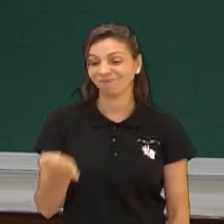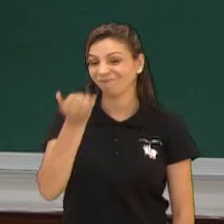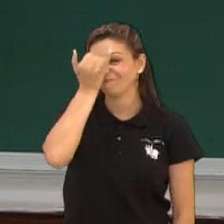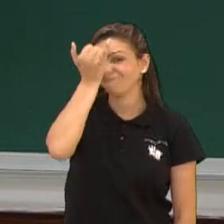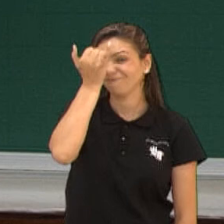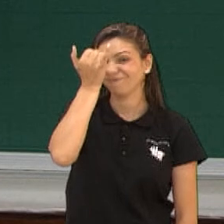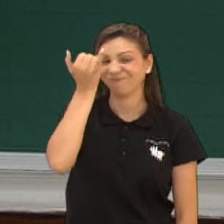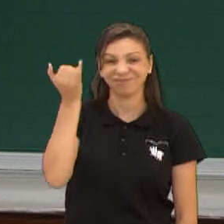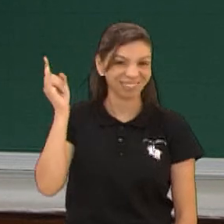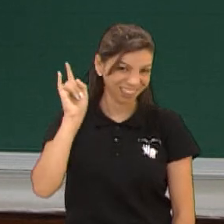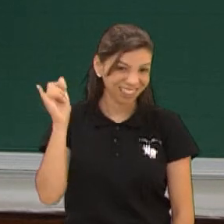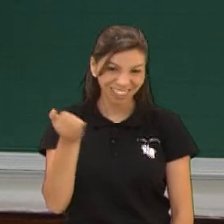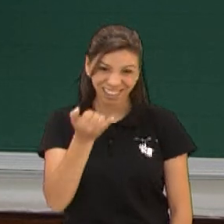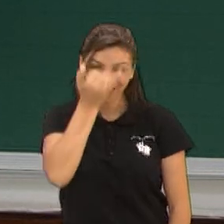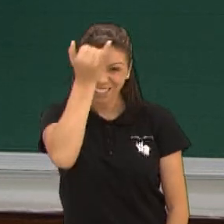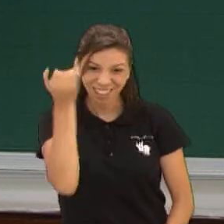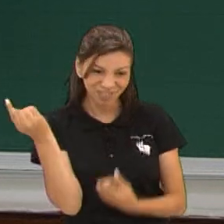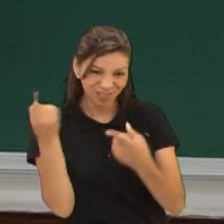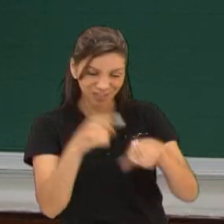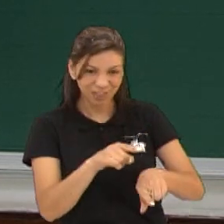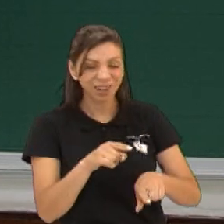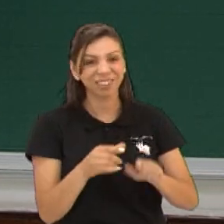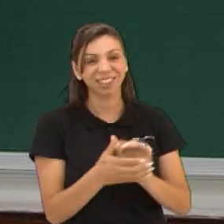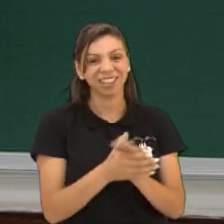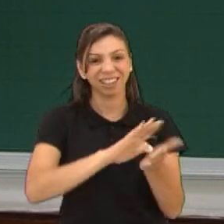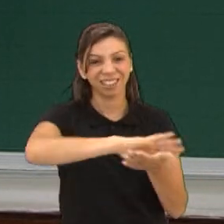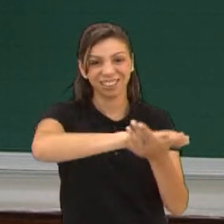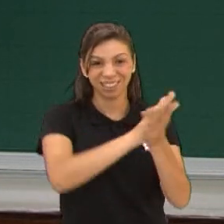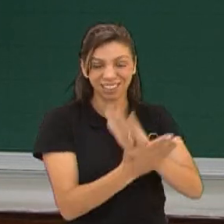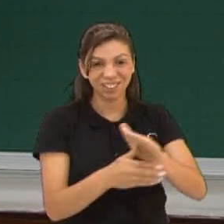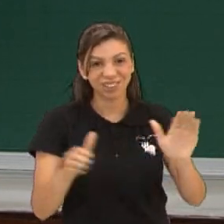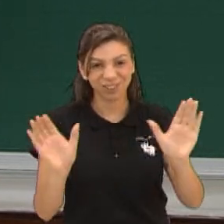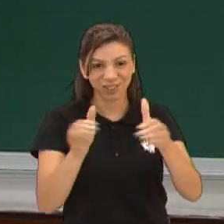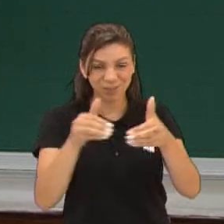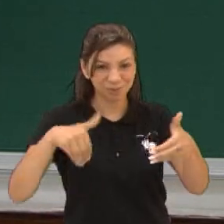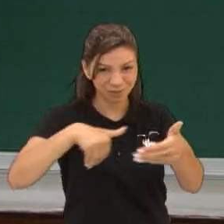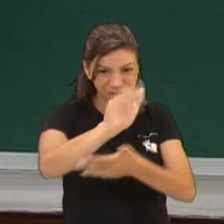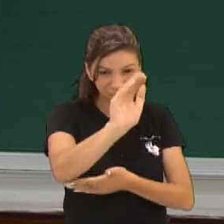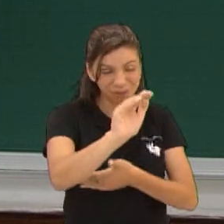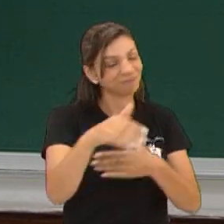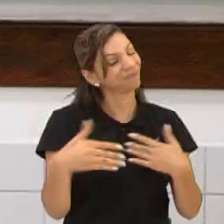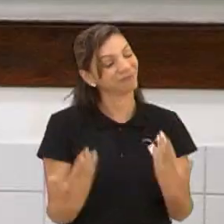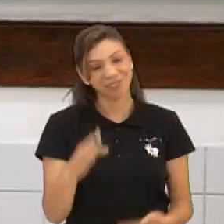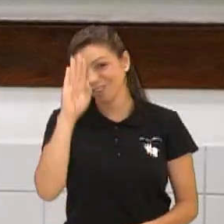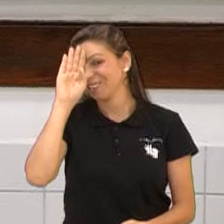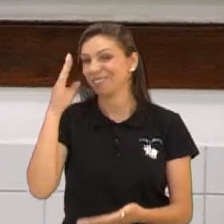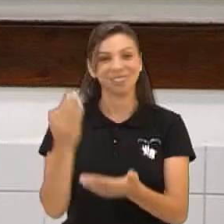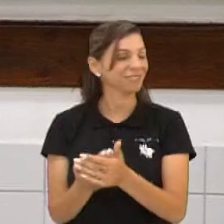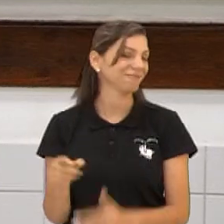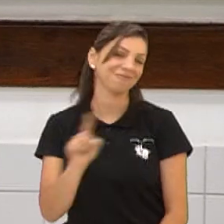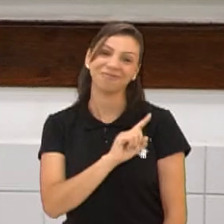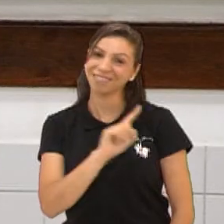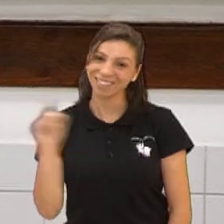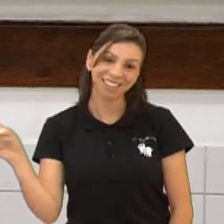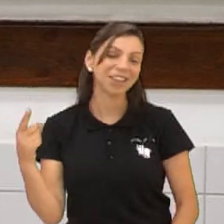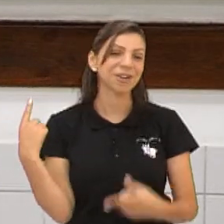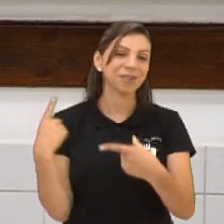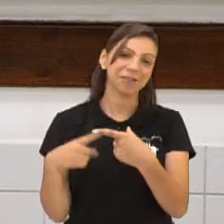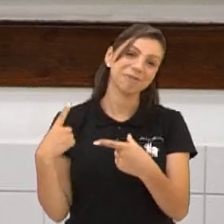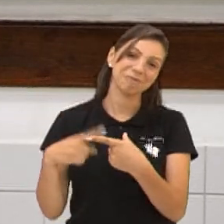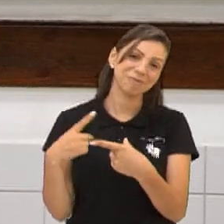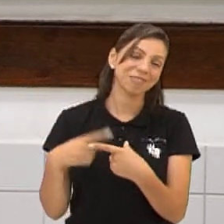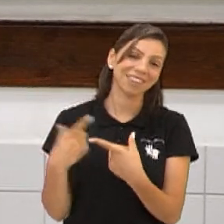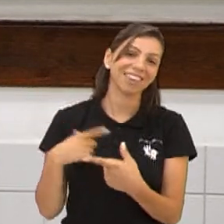Será que era ele mesmo que provocava derrota dessas dessas seleções feio eu que não creio eu que a habilidade